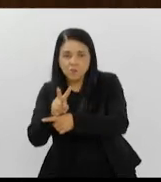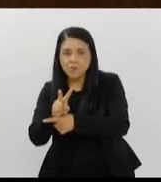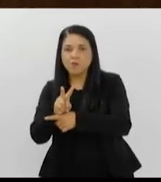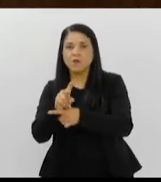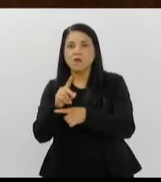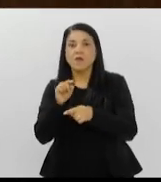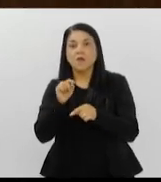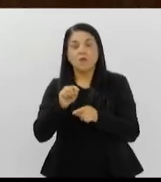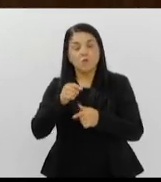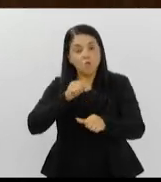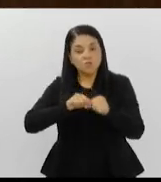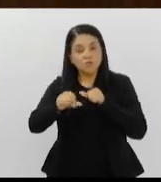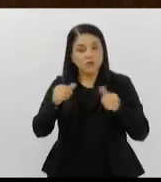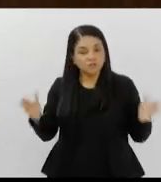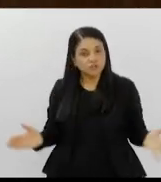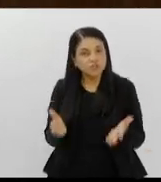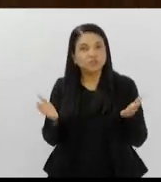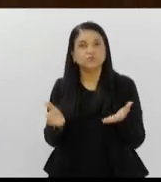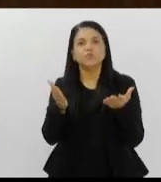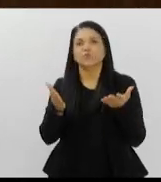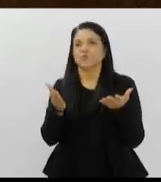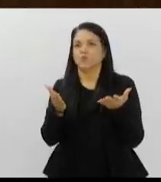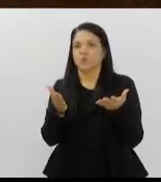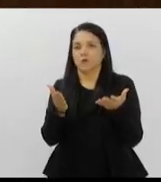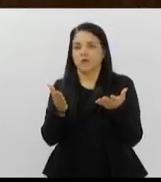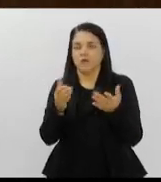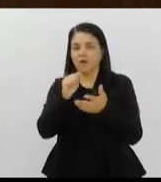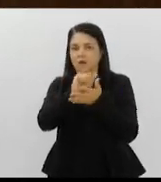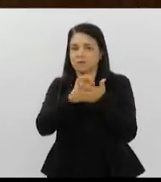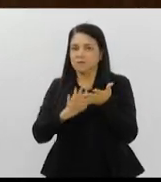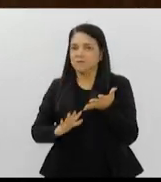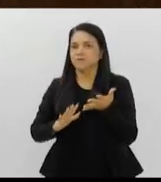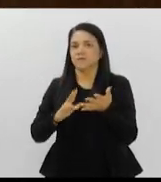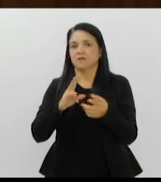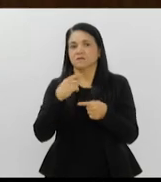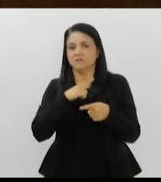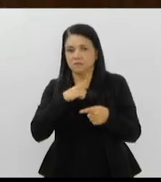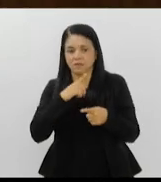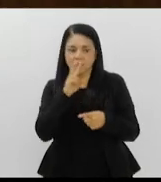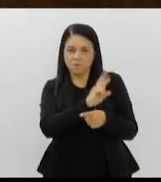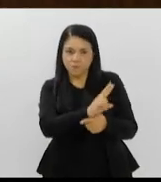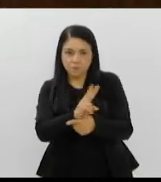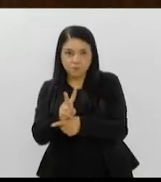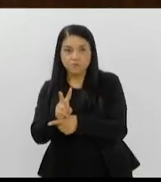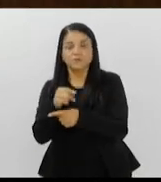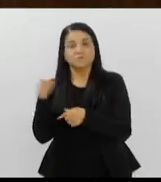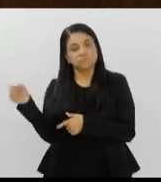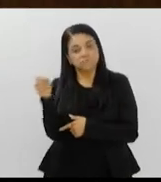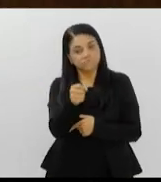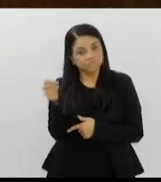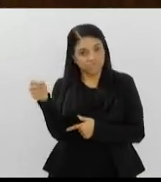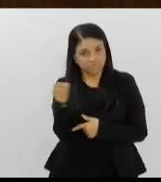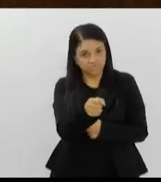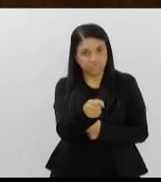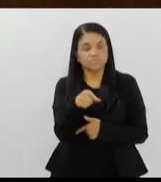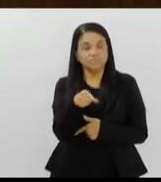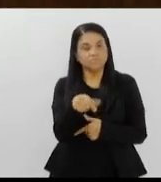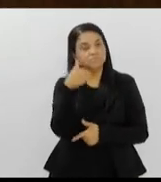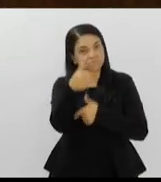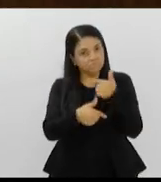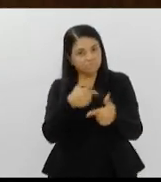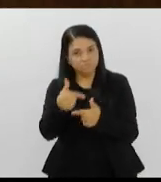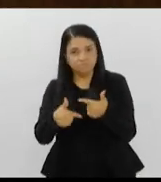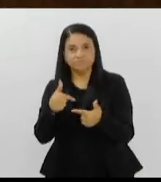estimula, senador Marquinho, estimula as atividades que geram empregos verdes no ecoturismo. Para Vossa Excelência ter uma